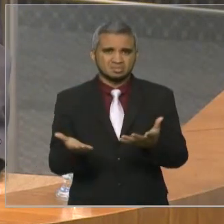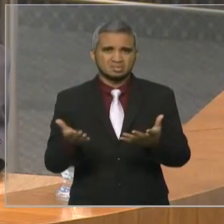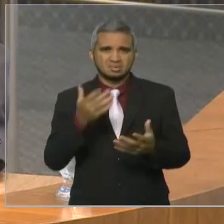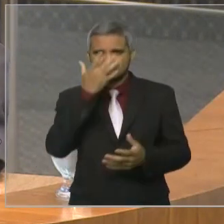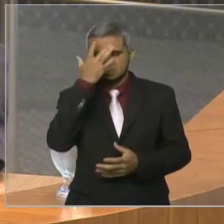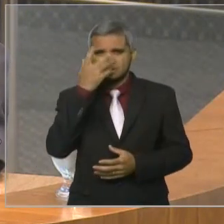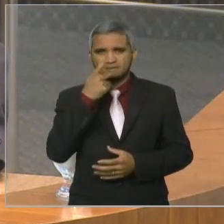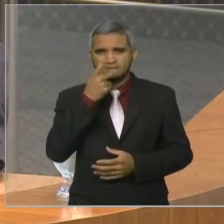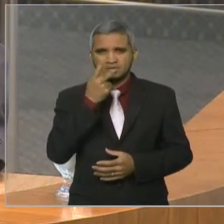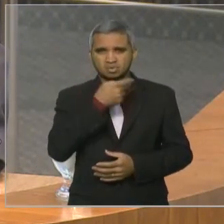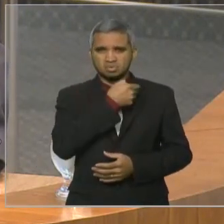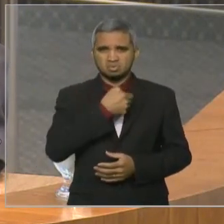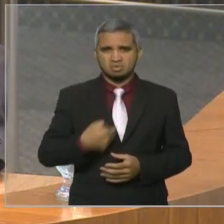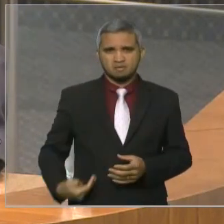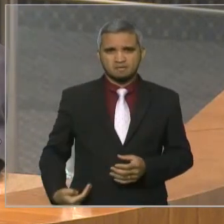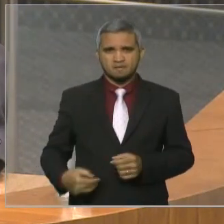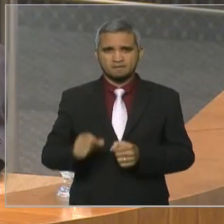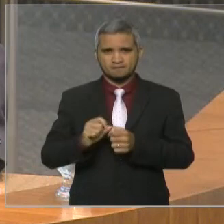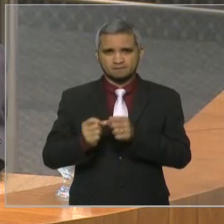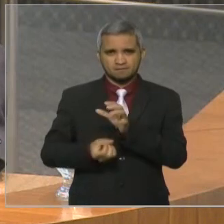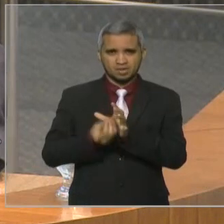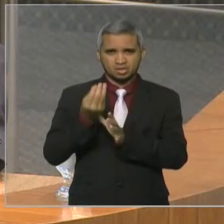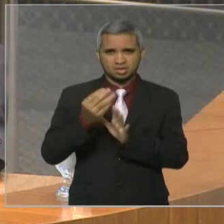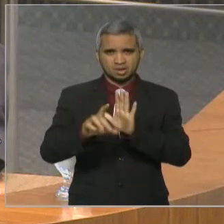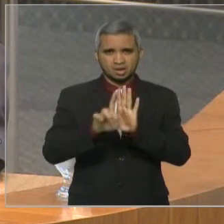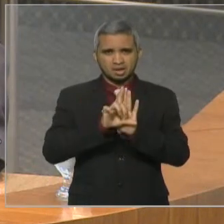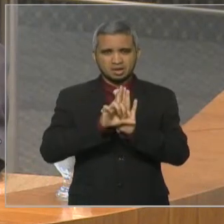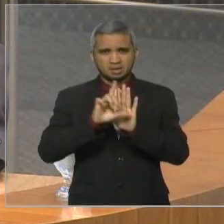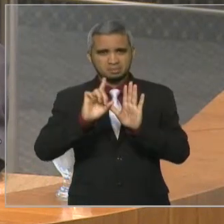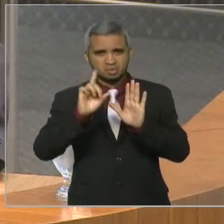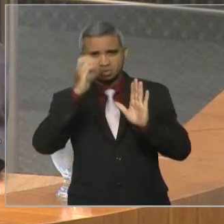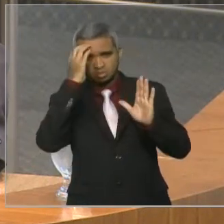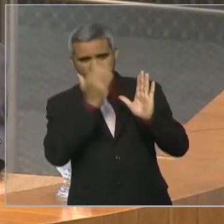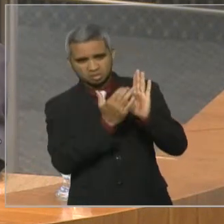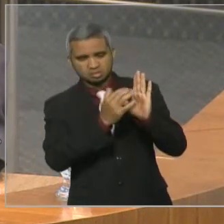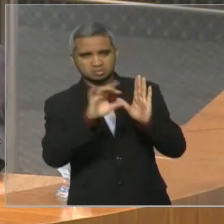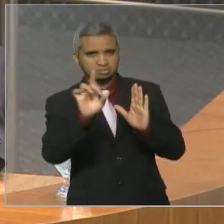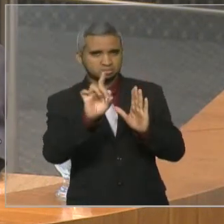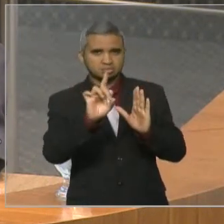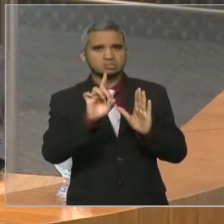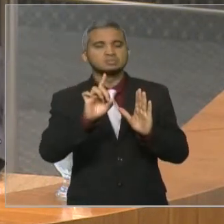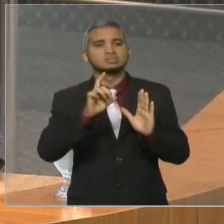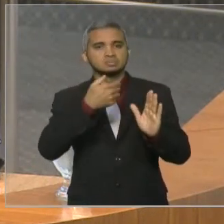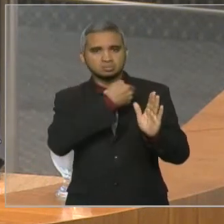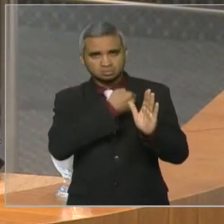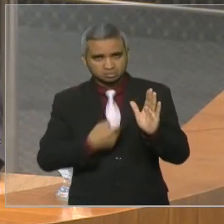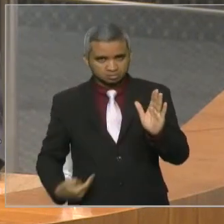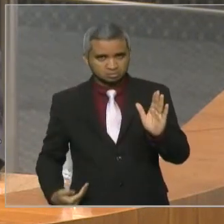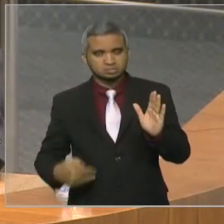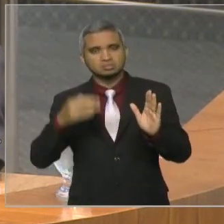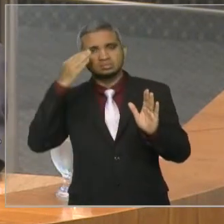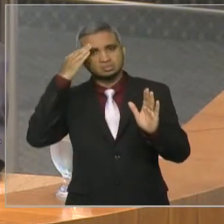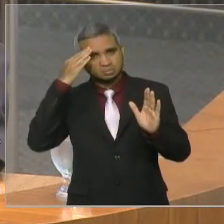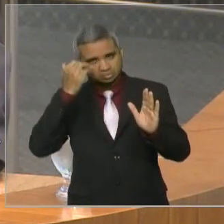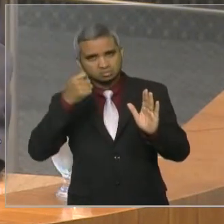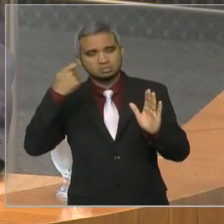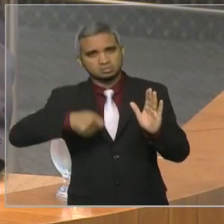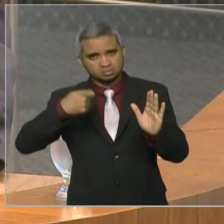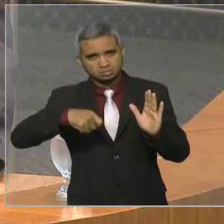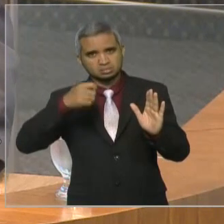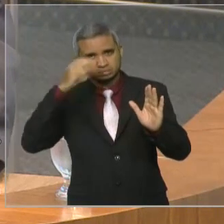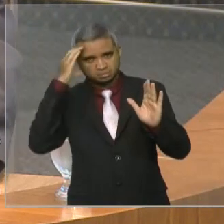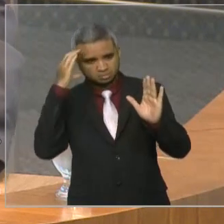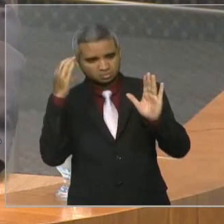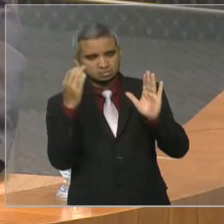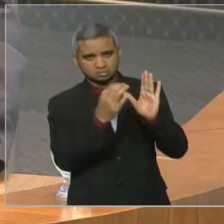deixar de cumprir uma política que o Estado tem consciência que precisa cumprir, mesmo não